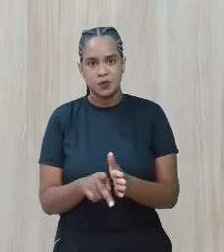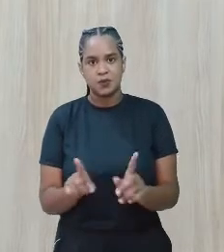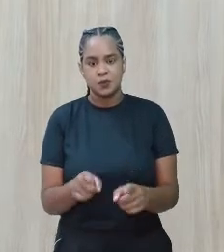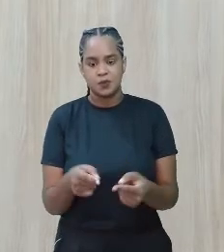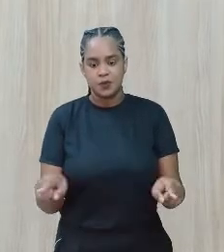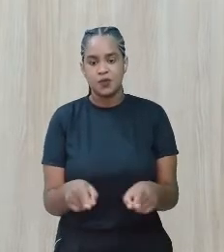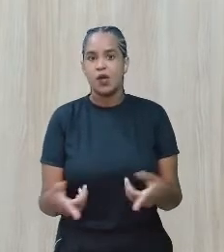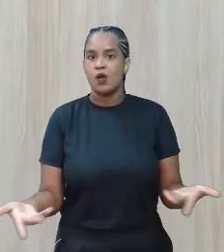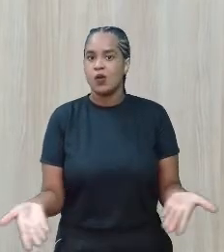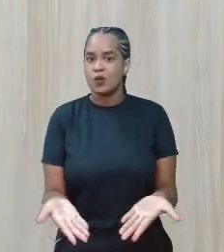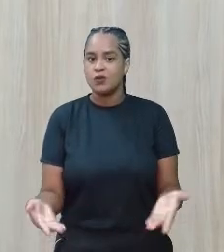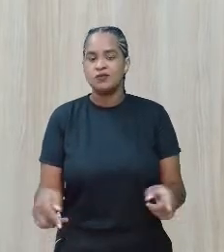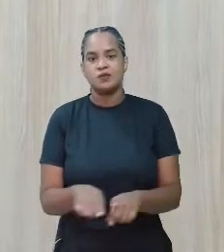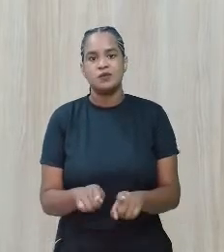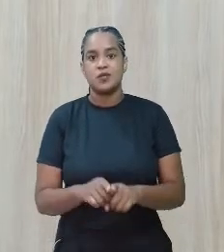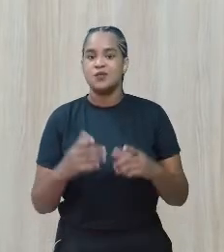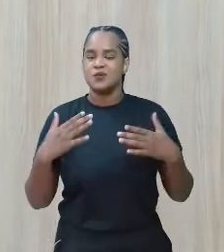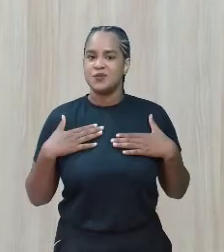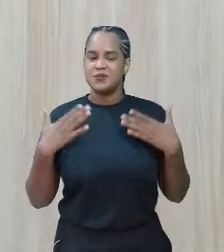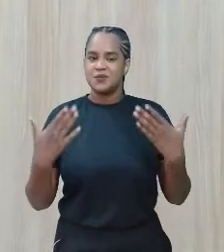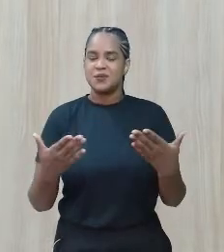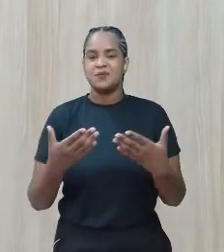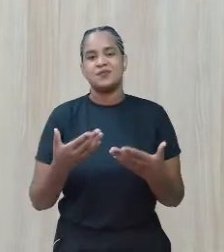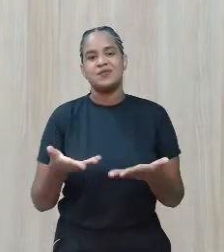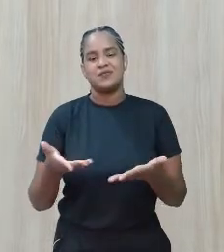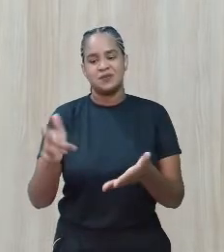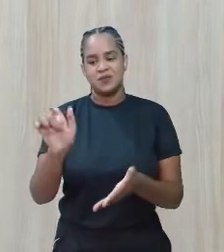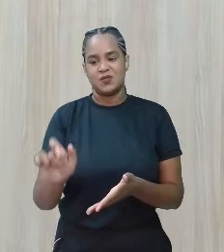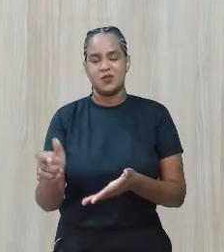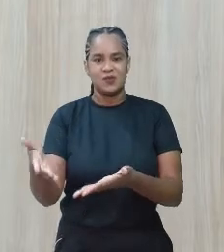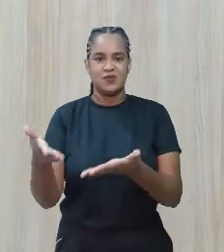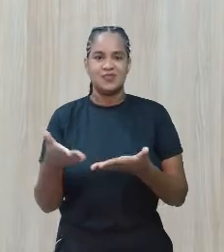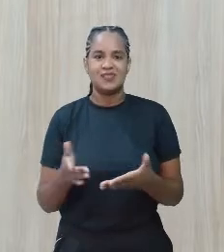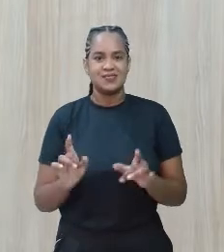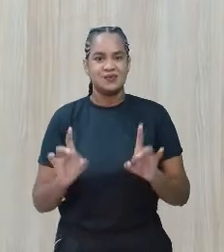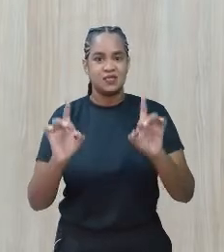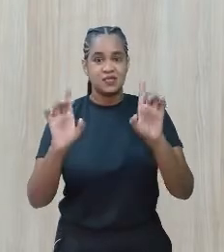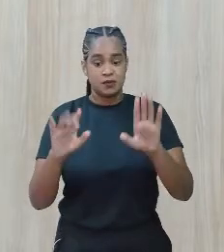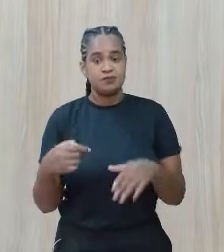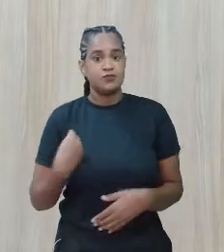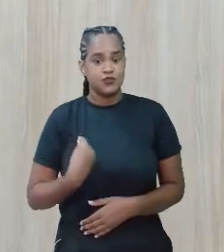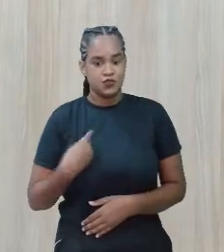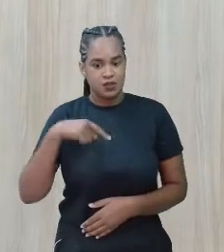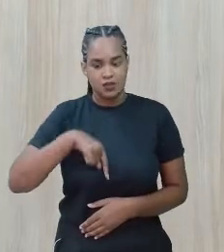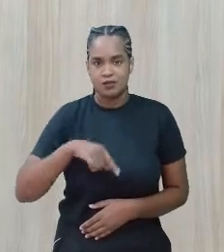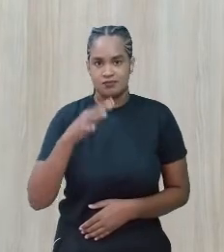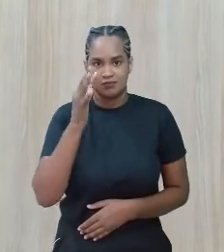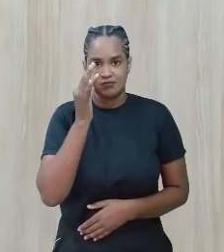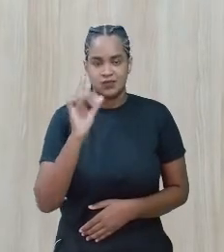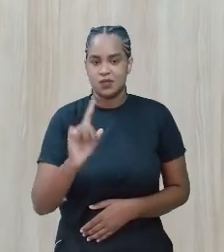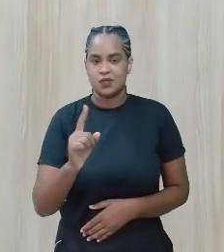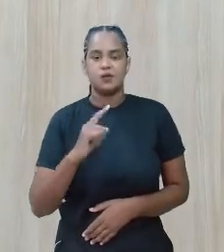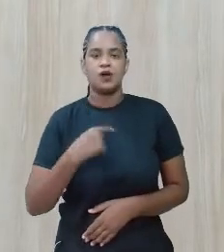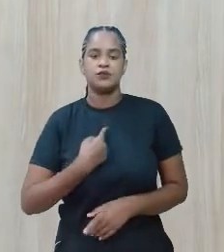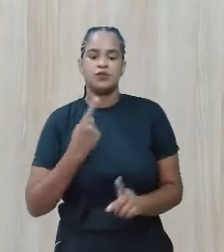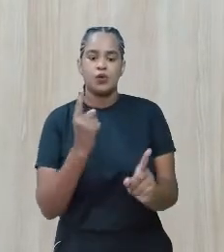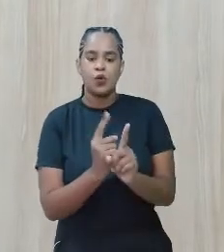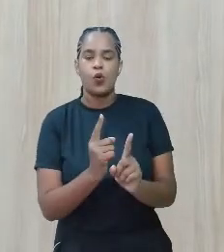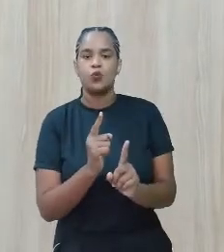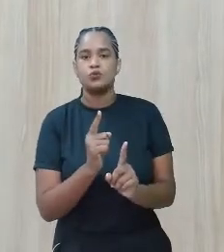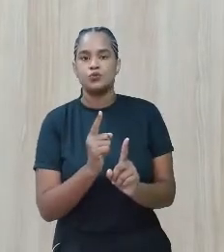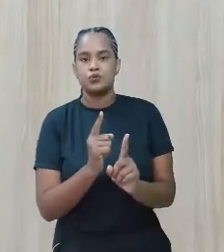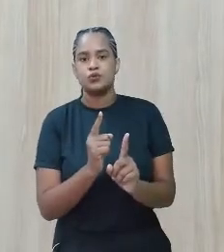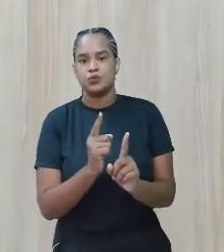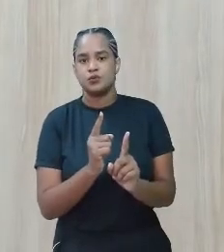uma surpresa, um convidado especial, que não está aqui no estúdio, mas a gente teve com ele, para ele falar um